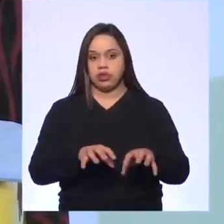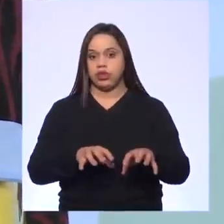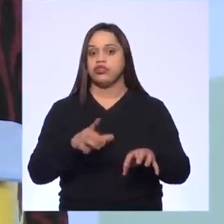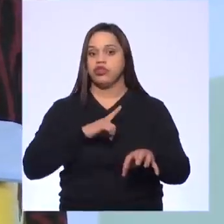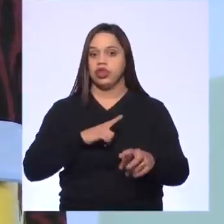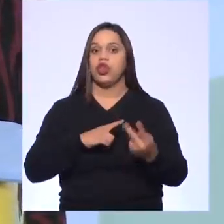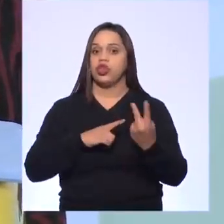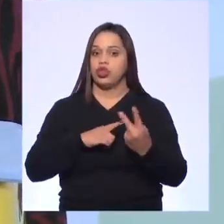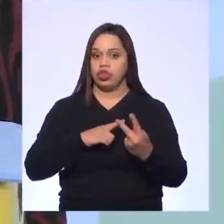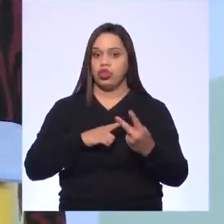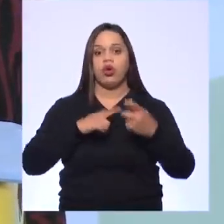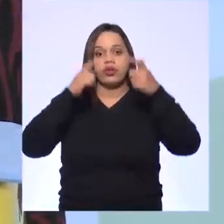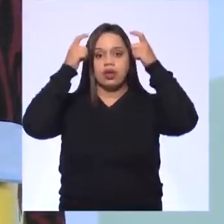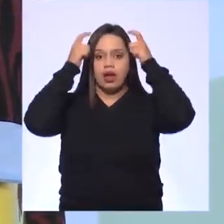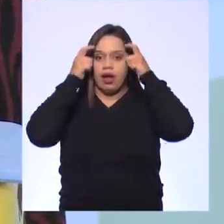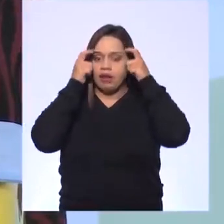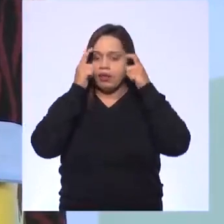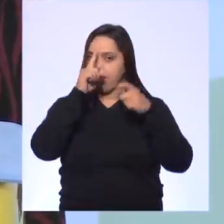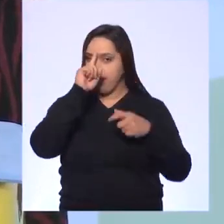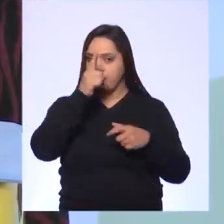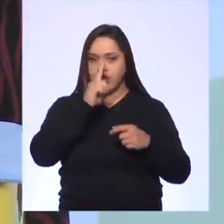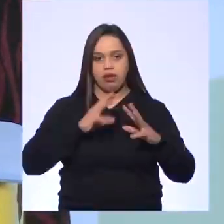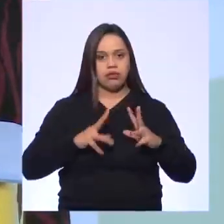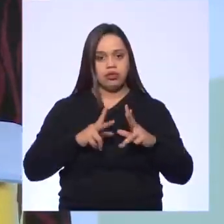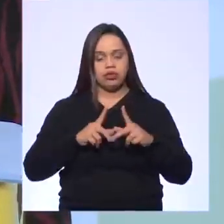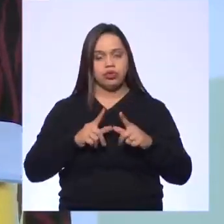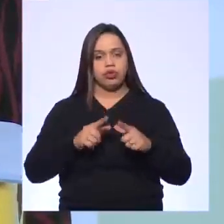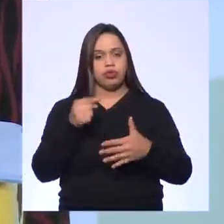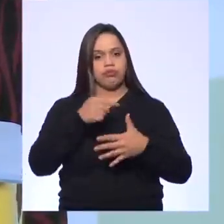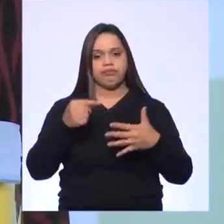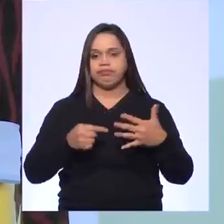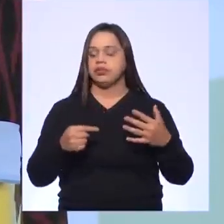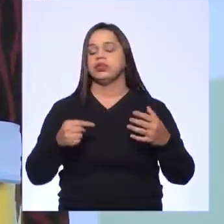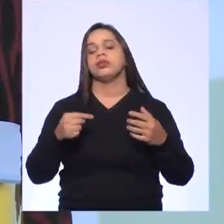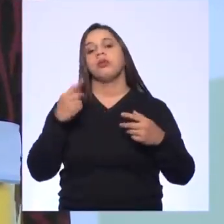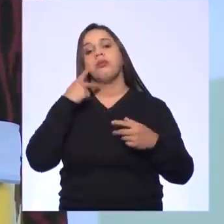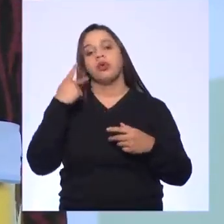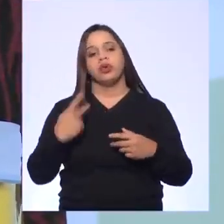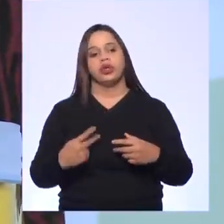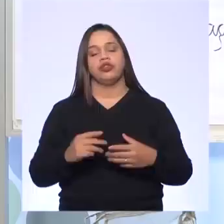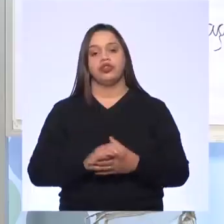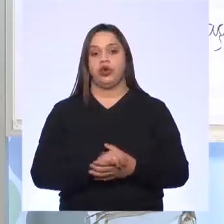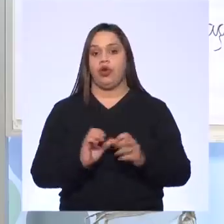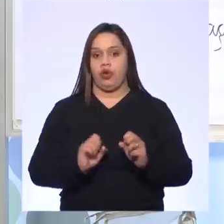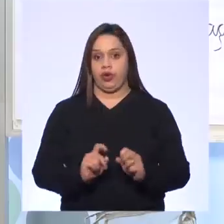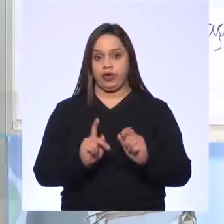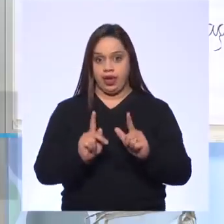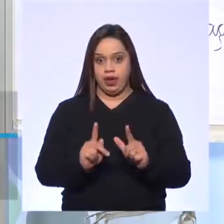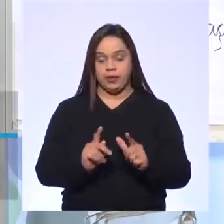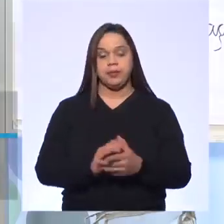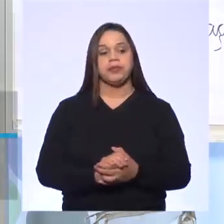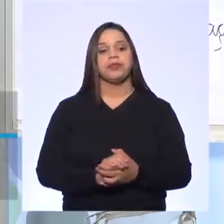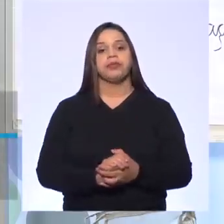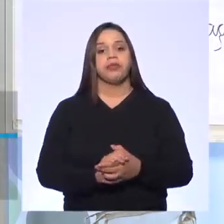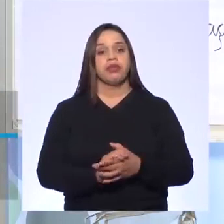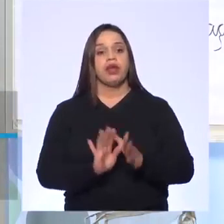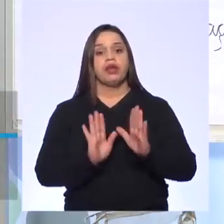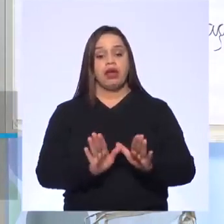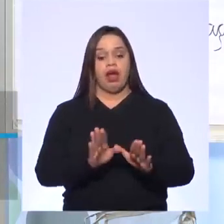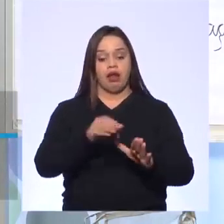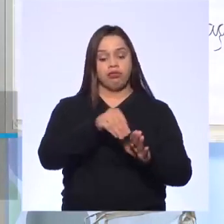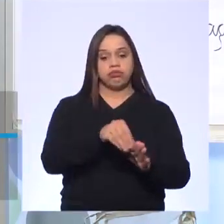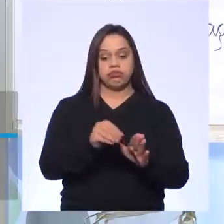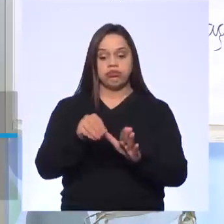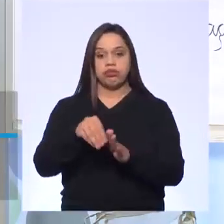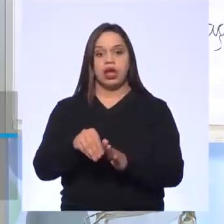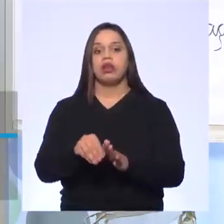questões políticas, ok? 2 reis em Esparta. Mas existiam outras